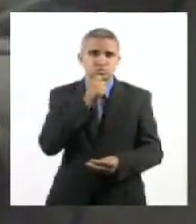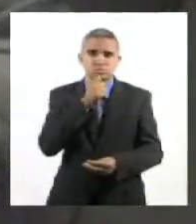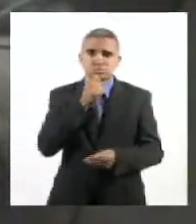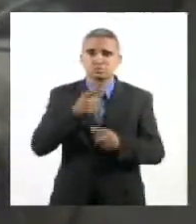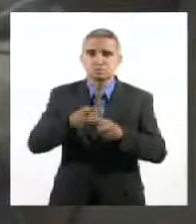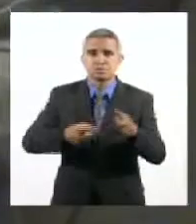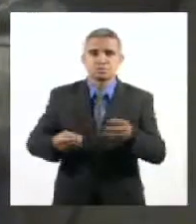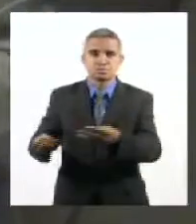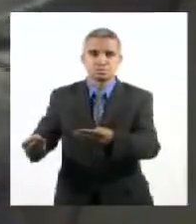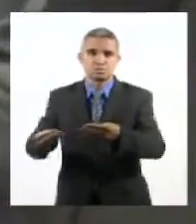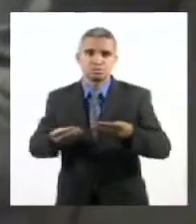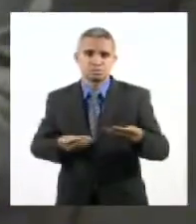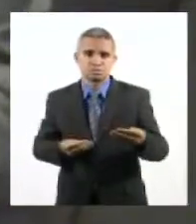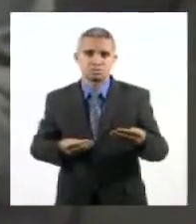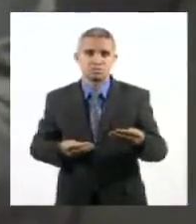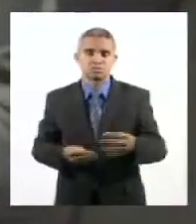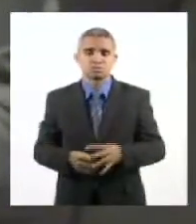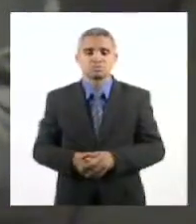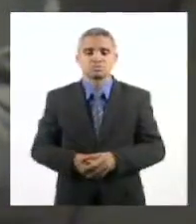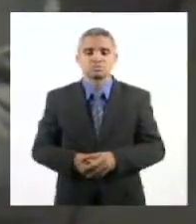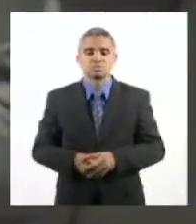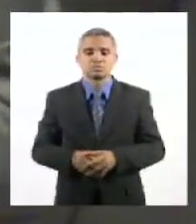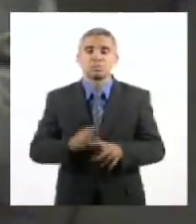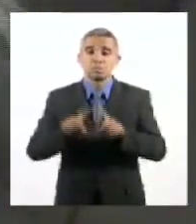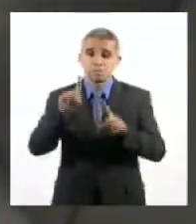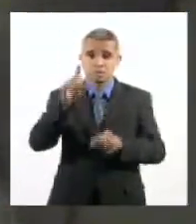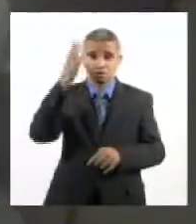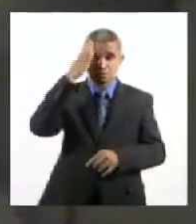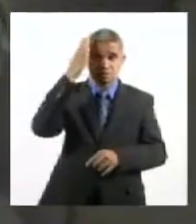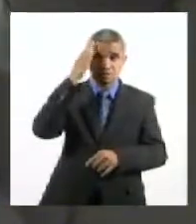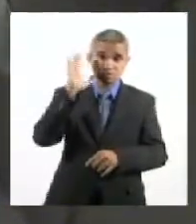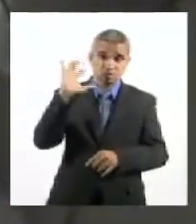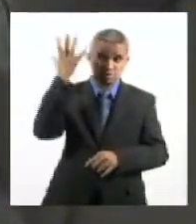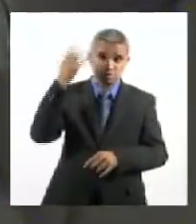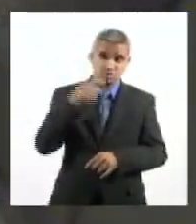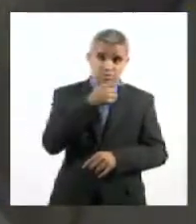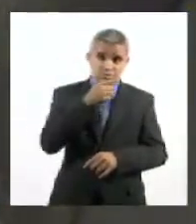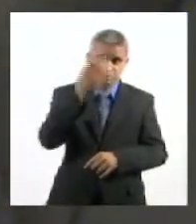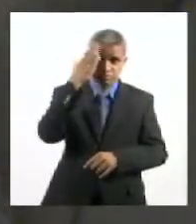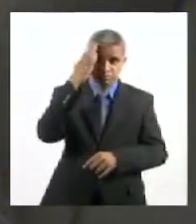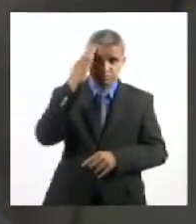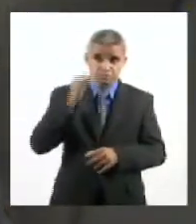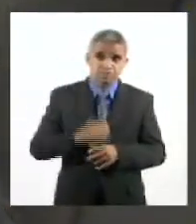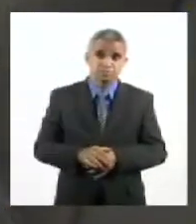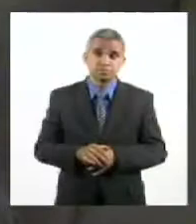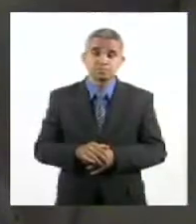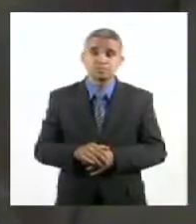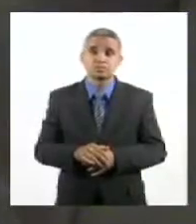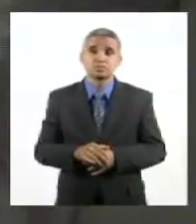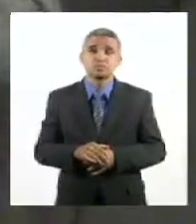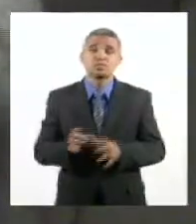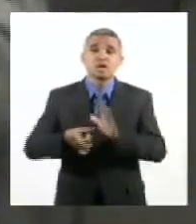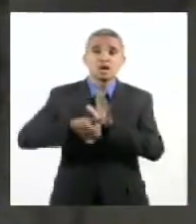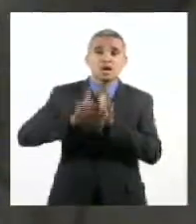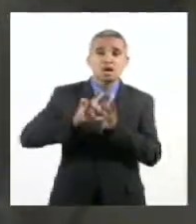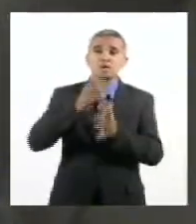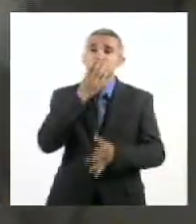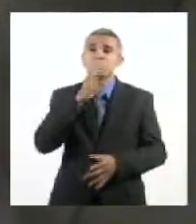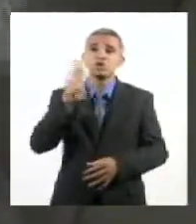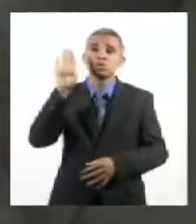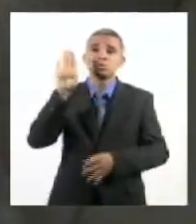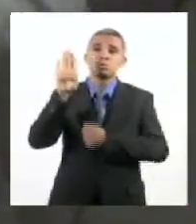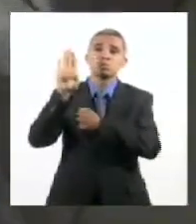Sabe o que está acontecendo agora, deputado Wellington, Timor? É que nada do que foi prometido está acontecendo,